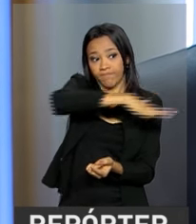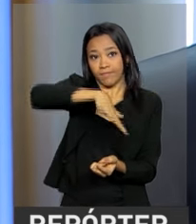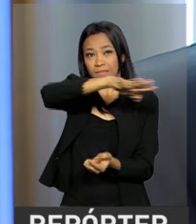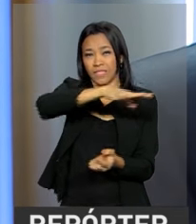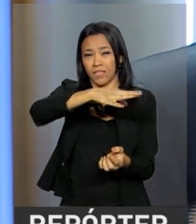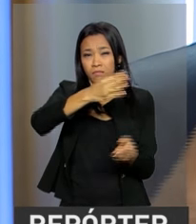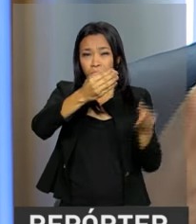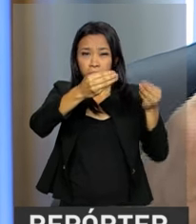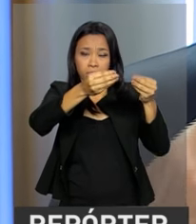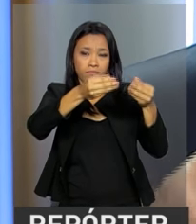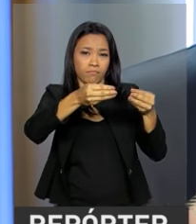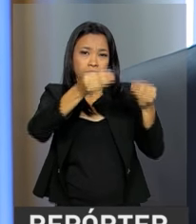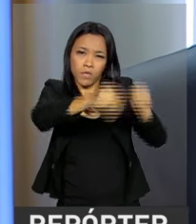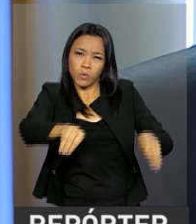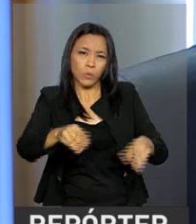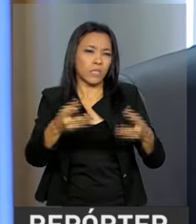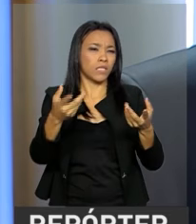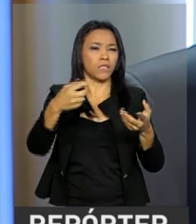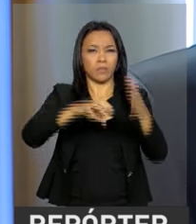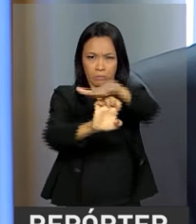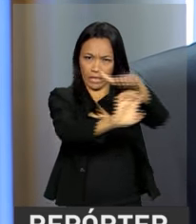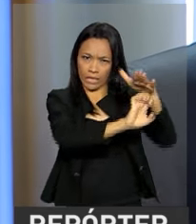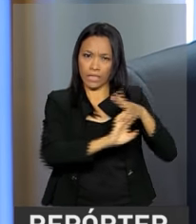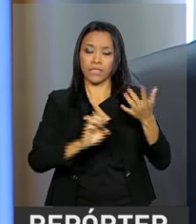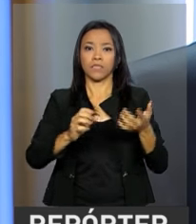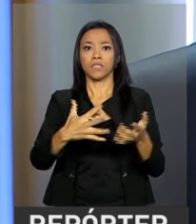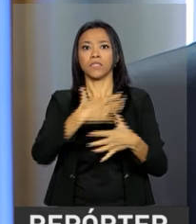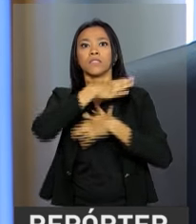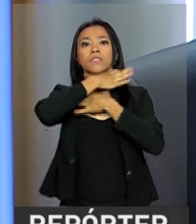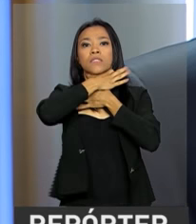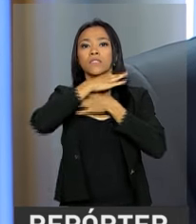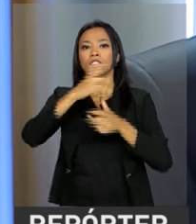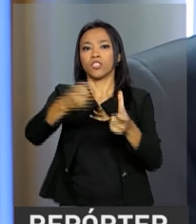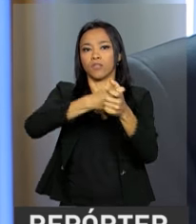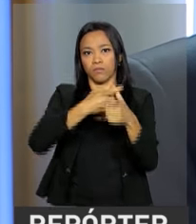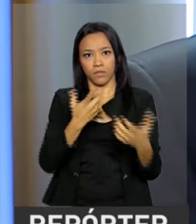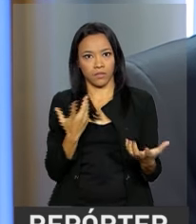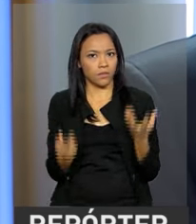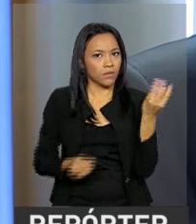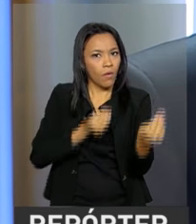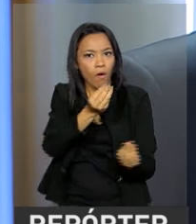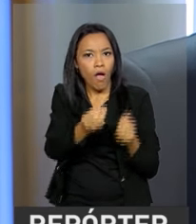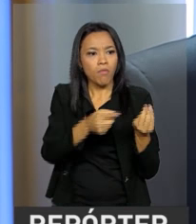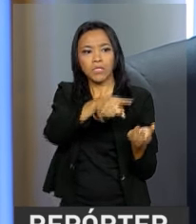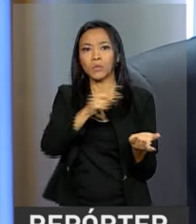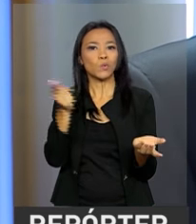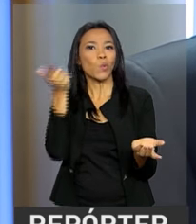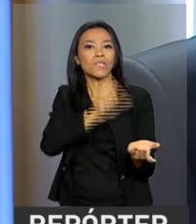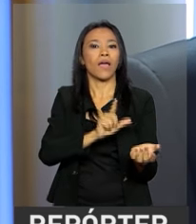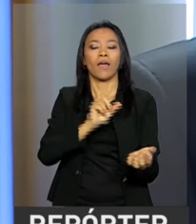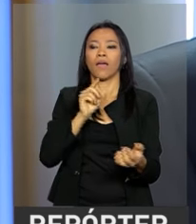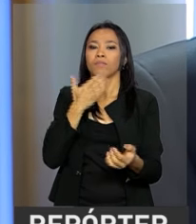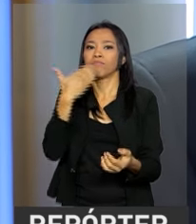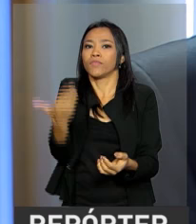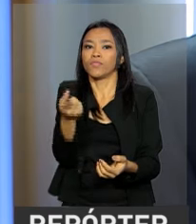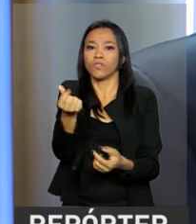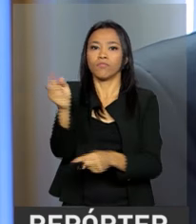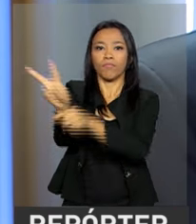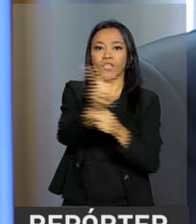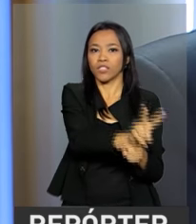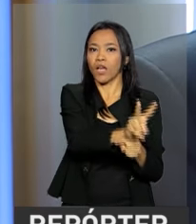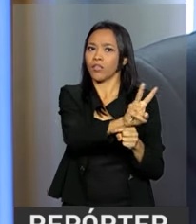prejuízo companhias que tenham dívidas fiscais e que não possam tomar crédito investir e